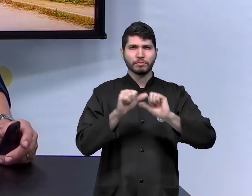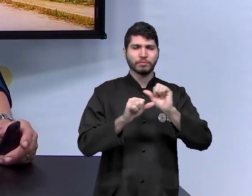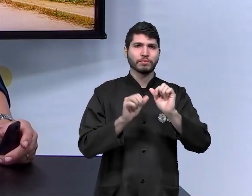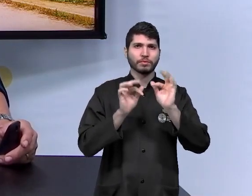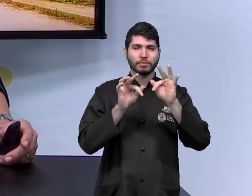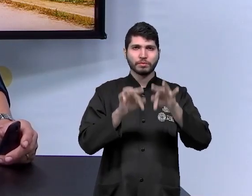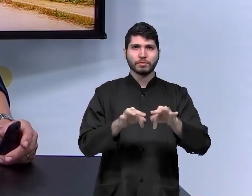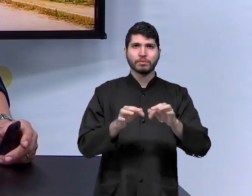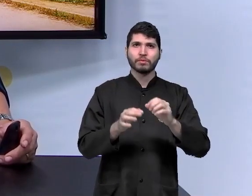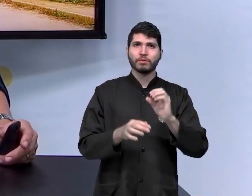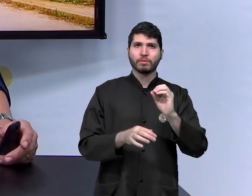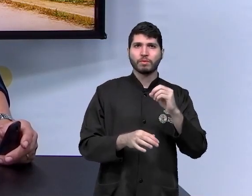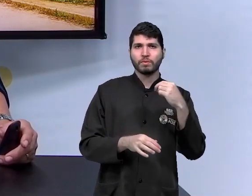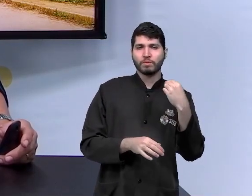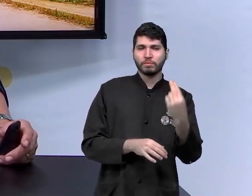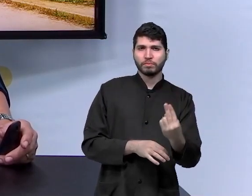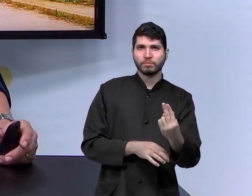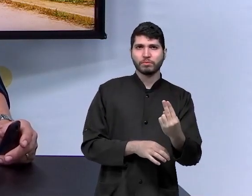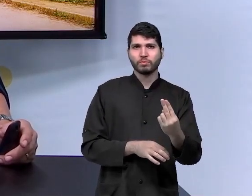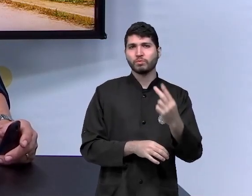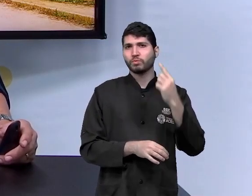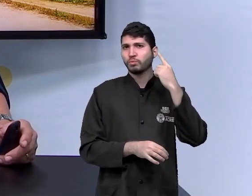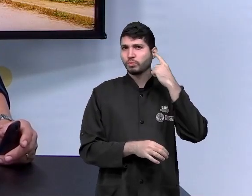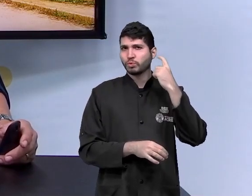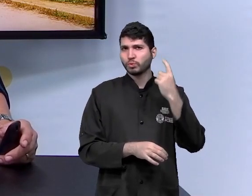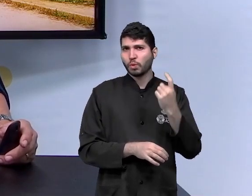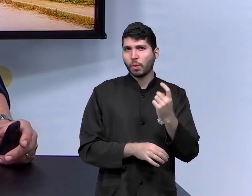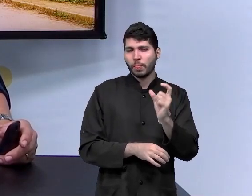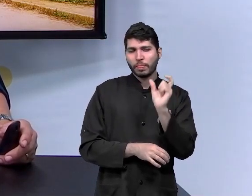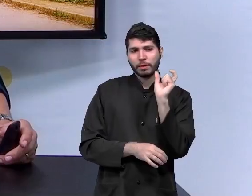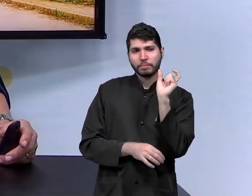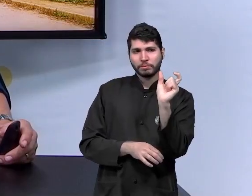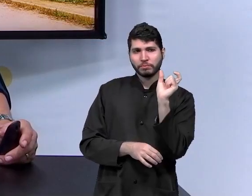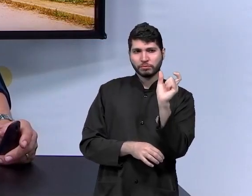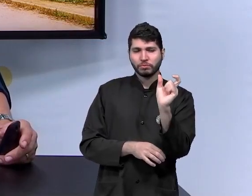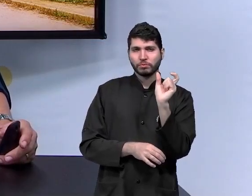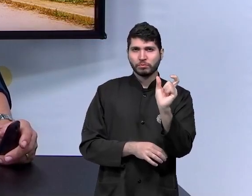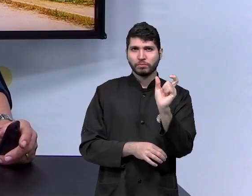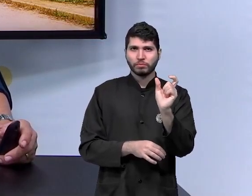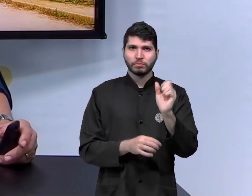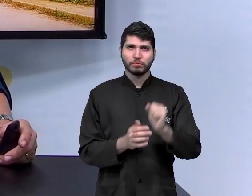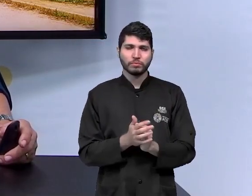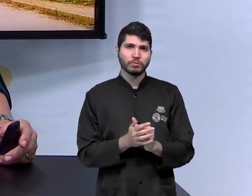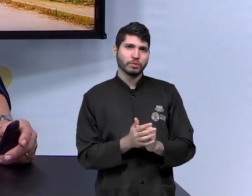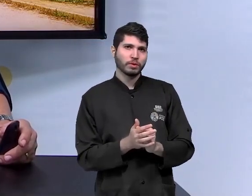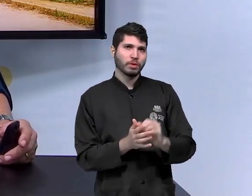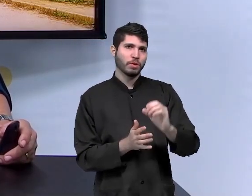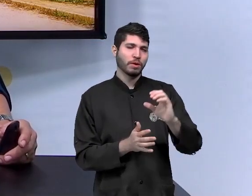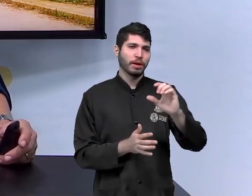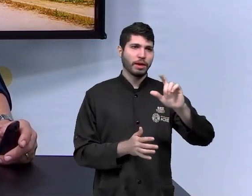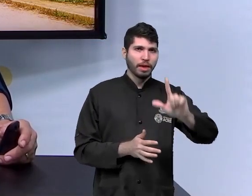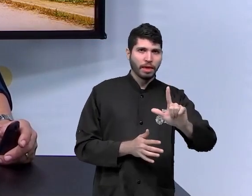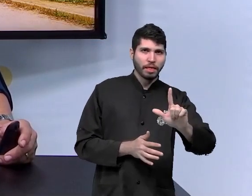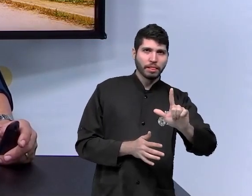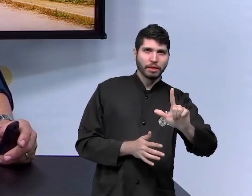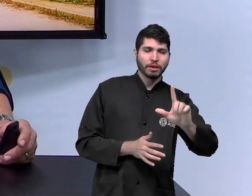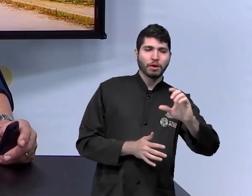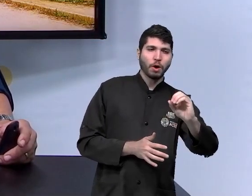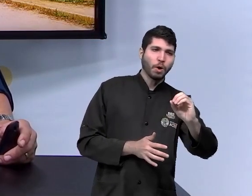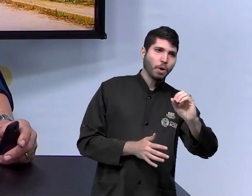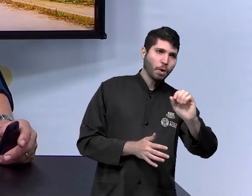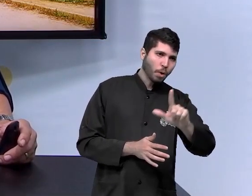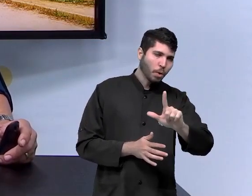Por exemplo, o e la e, que são letras, são vocábulos cerrados em espanhol, se